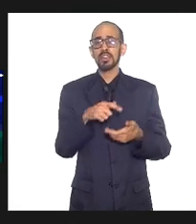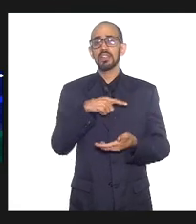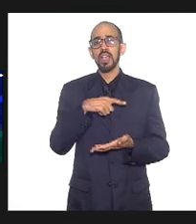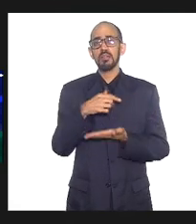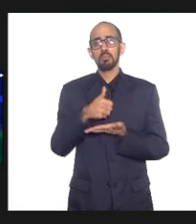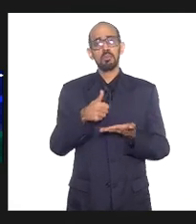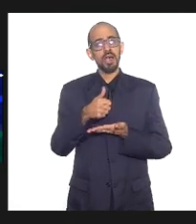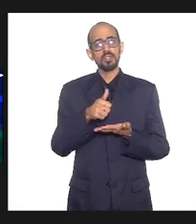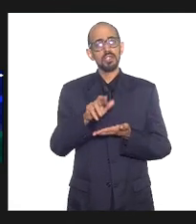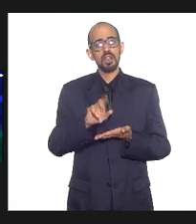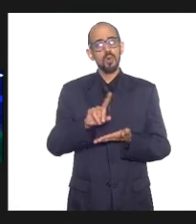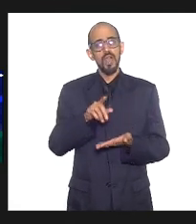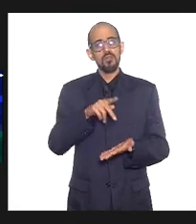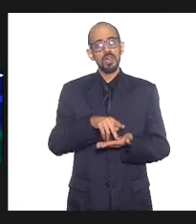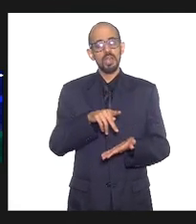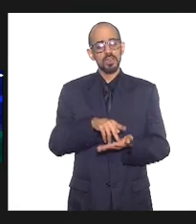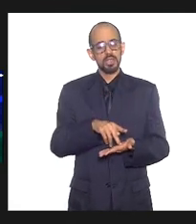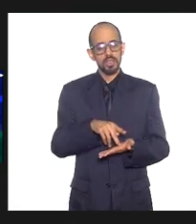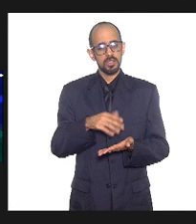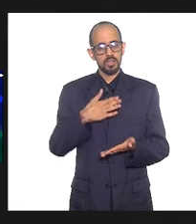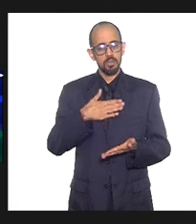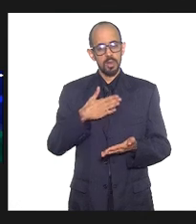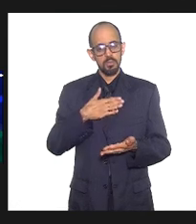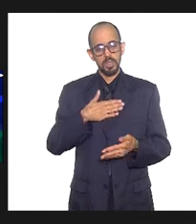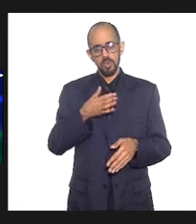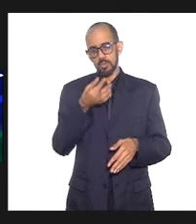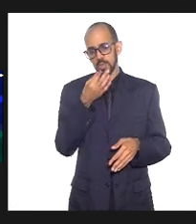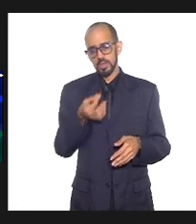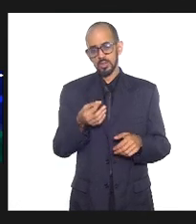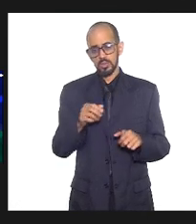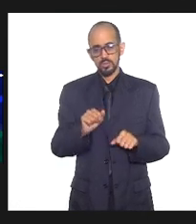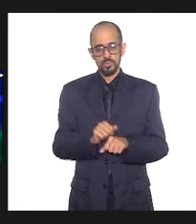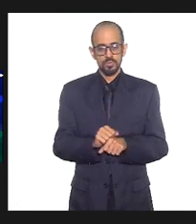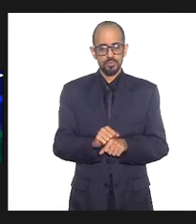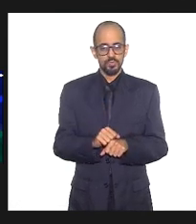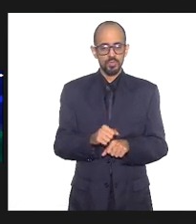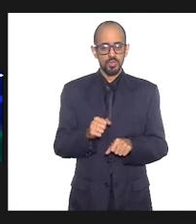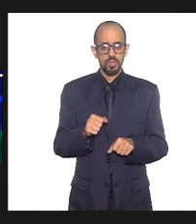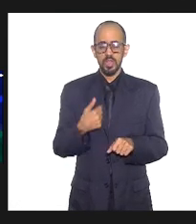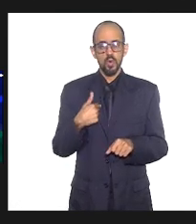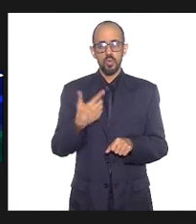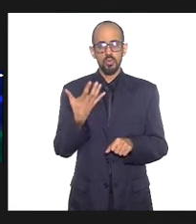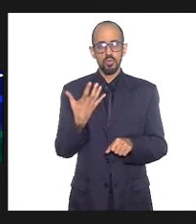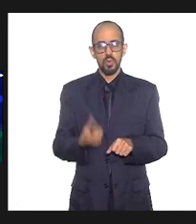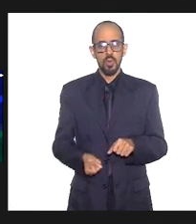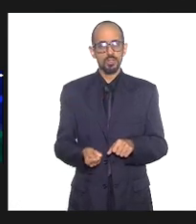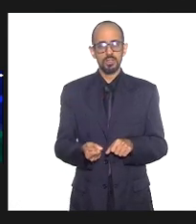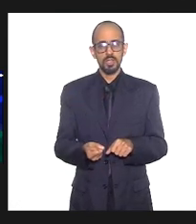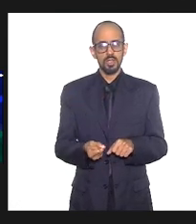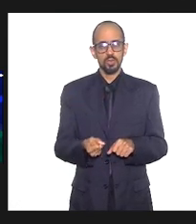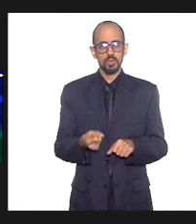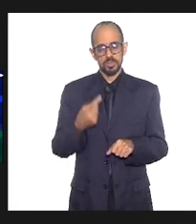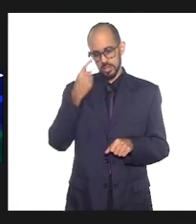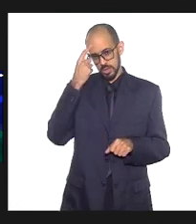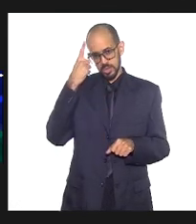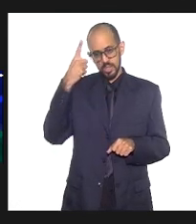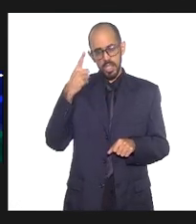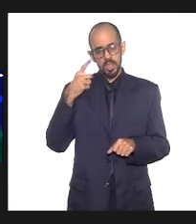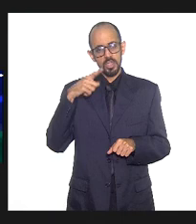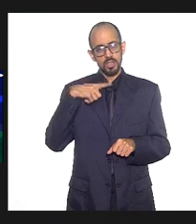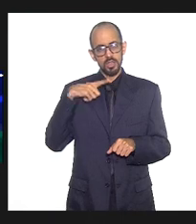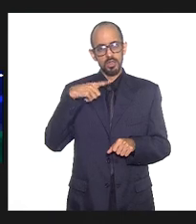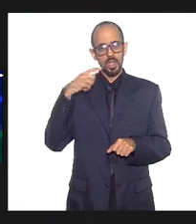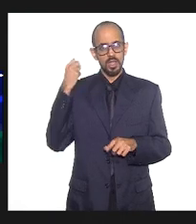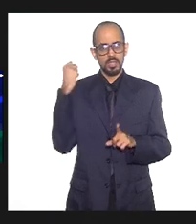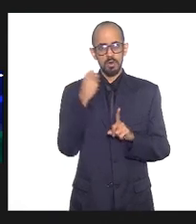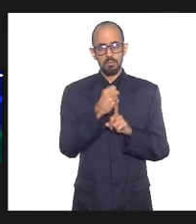são verdadeiras. Então, eu quero deixar claro que eu refuto a ideia que exista um extermínio